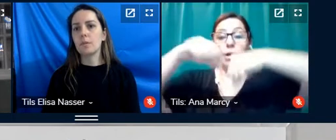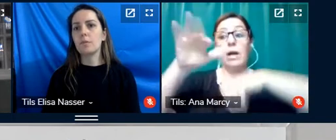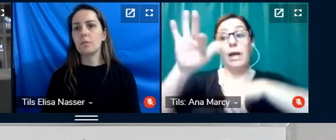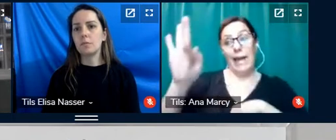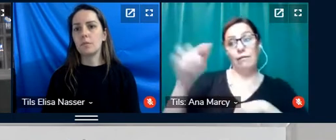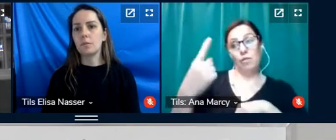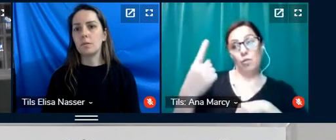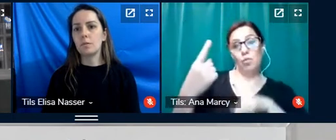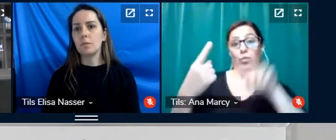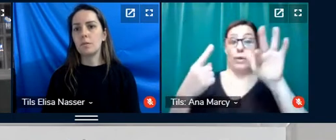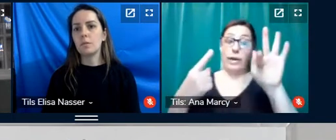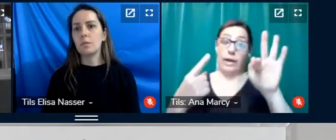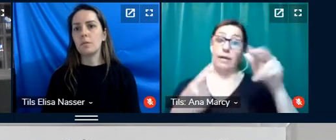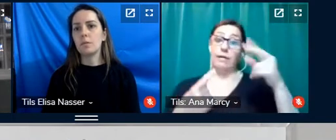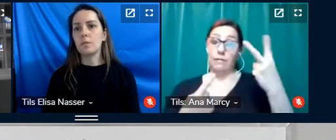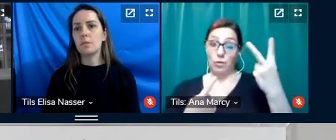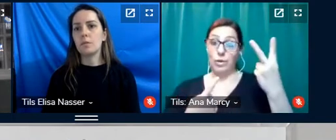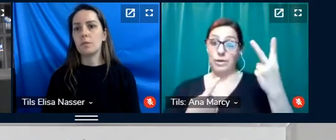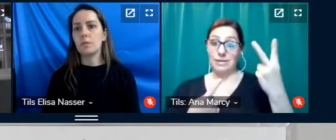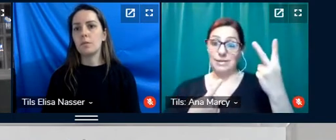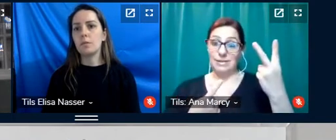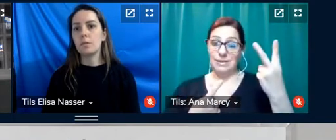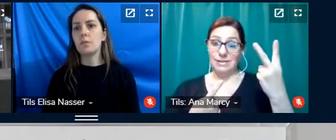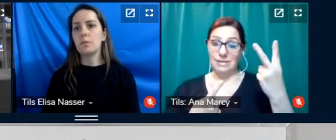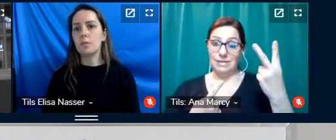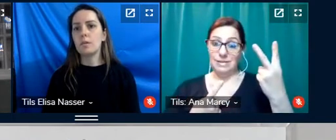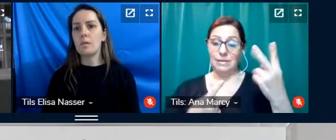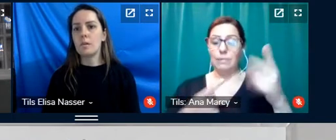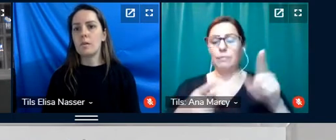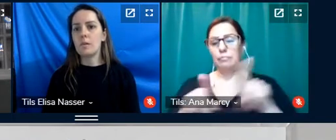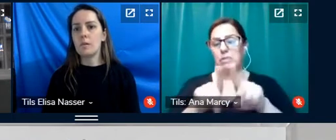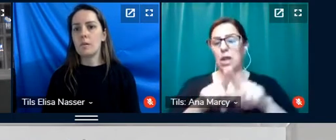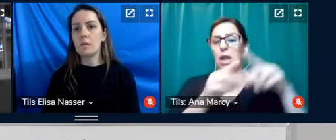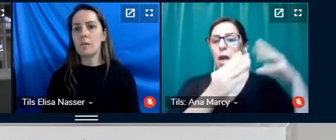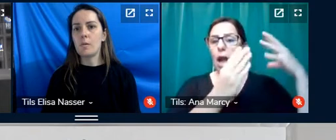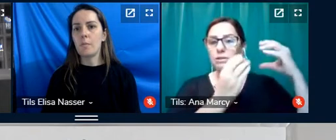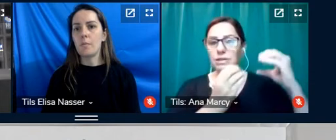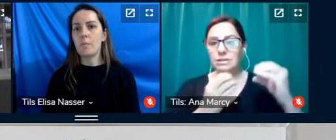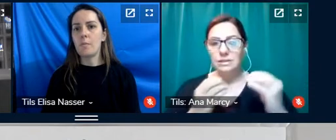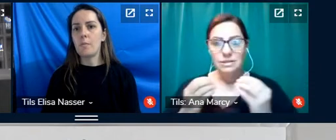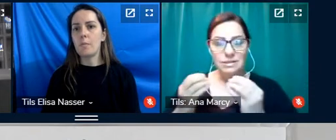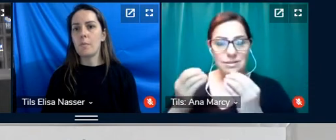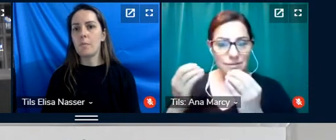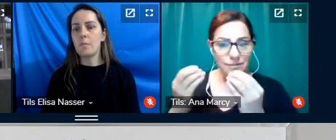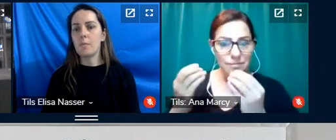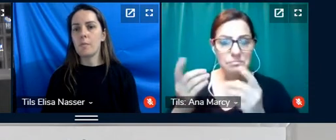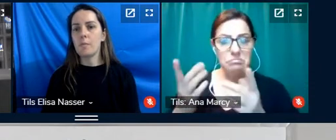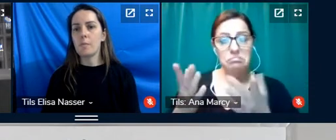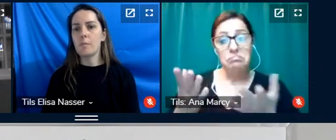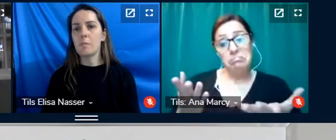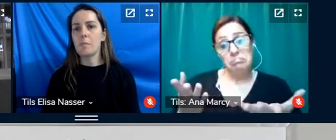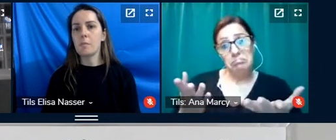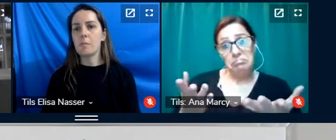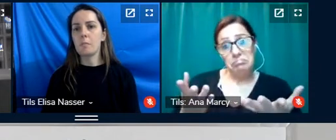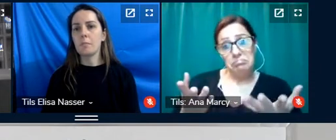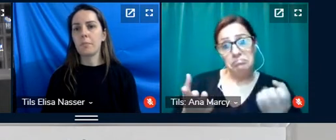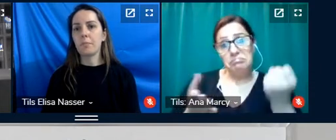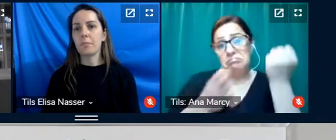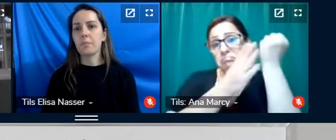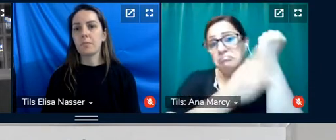Do ponto de vista da sacola, ou da melancia que está lá dentro, não faz diferença. Né? Por